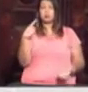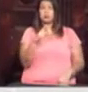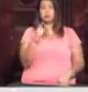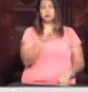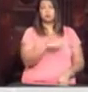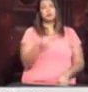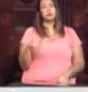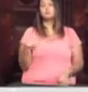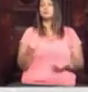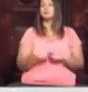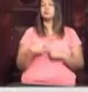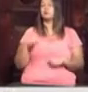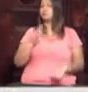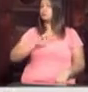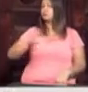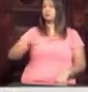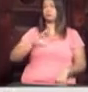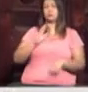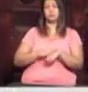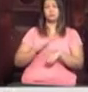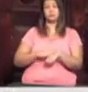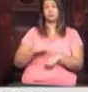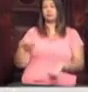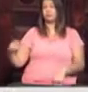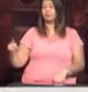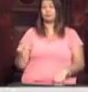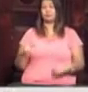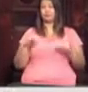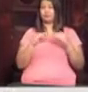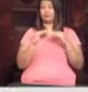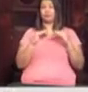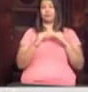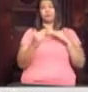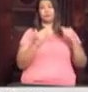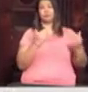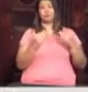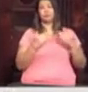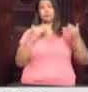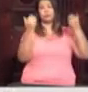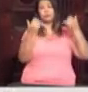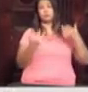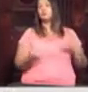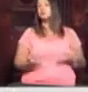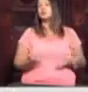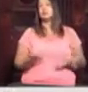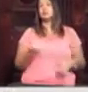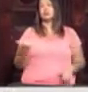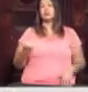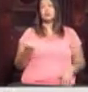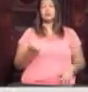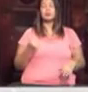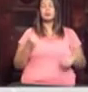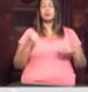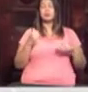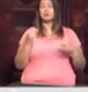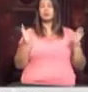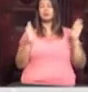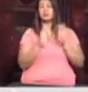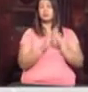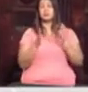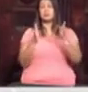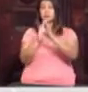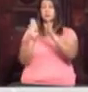porque não é mais capaz de dialogar com os profissionais da educação e explicar por que está em curso o maior fechamento